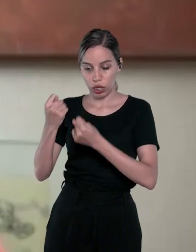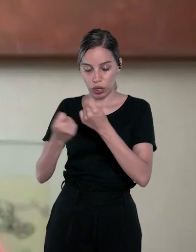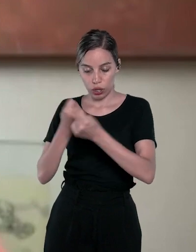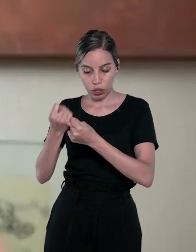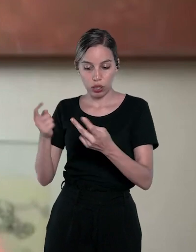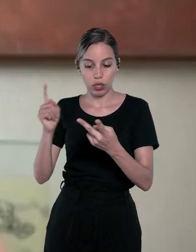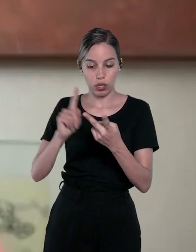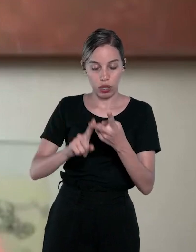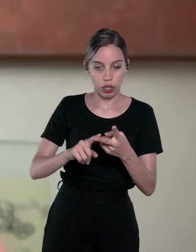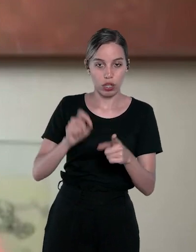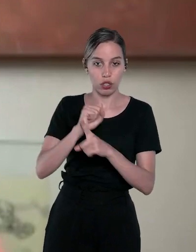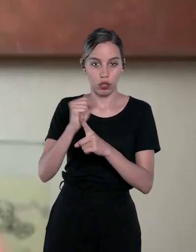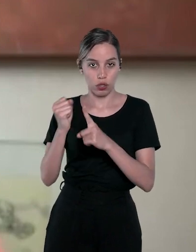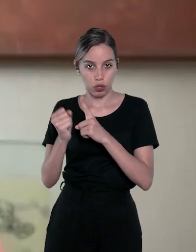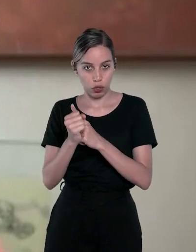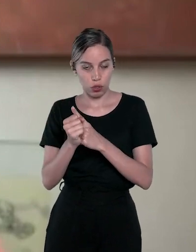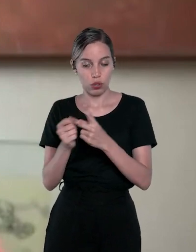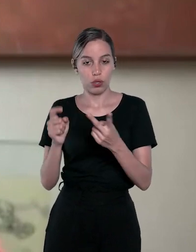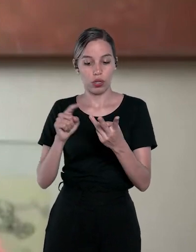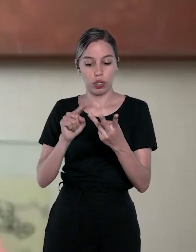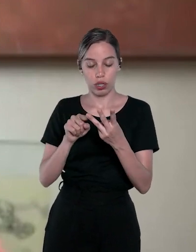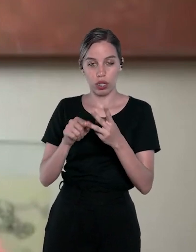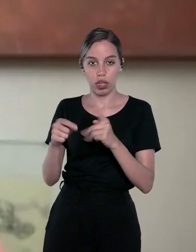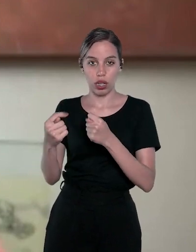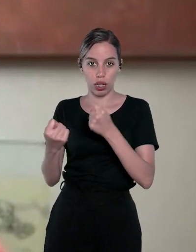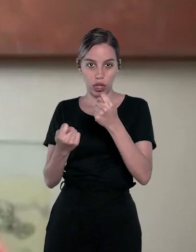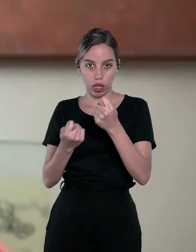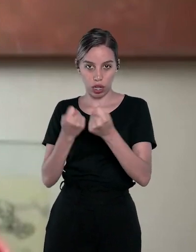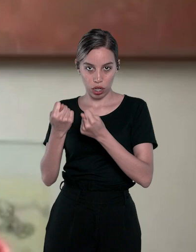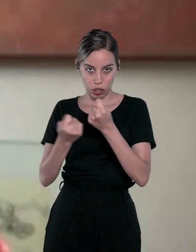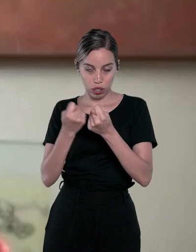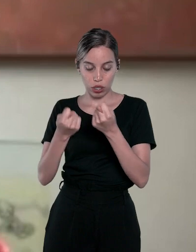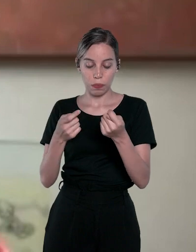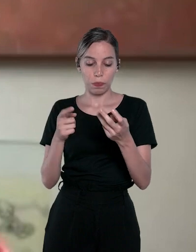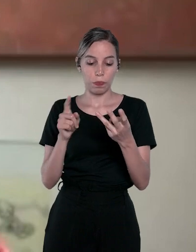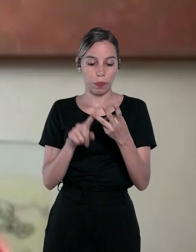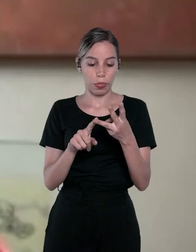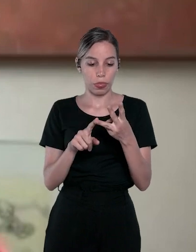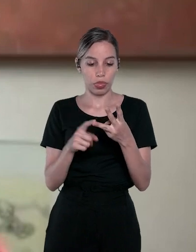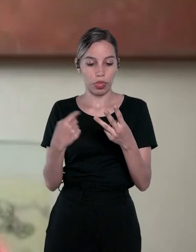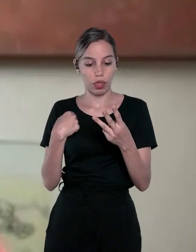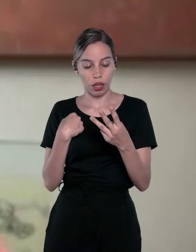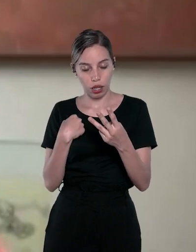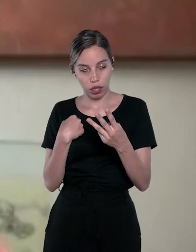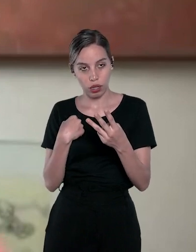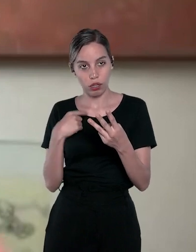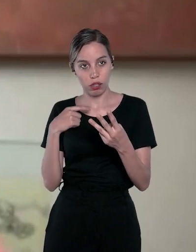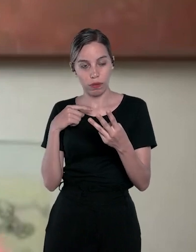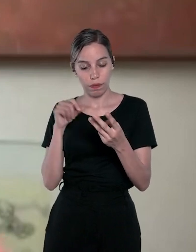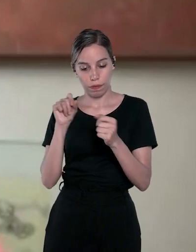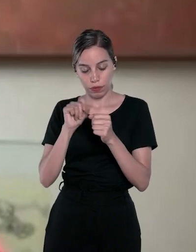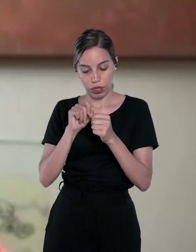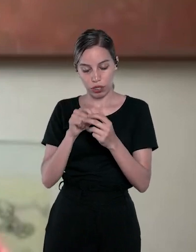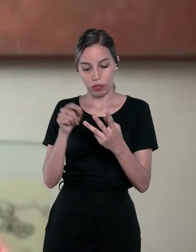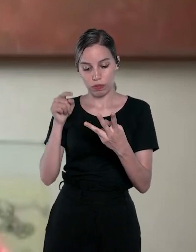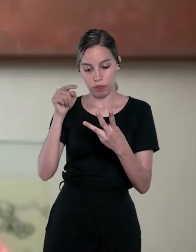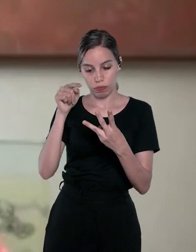de Sociologia incluía também Administração Pública. Eu fiz 2